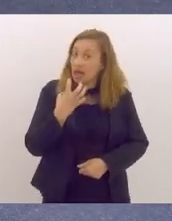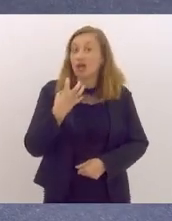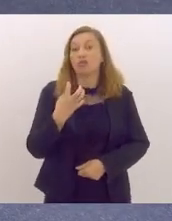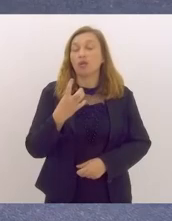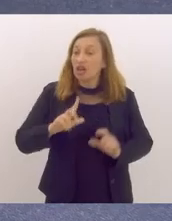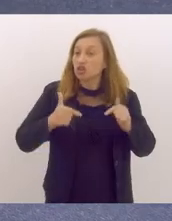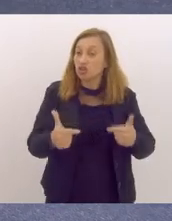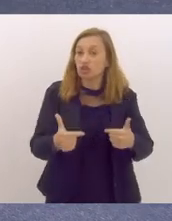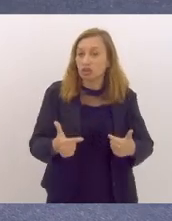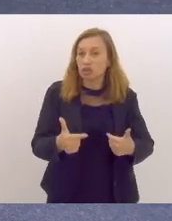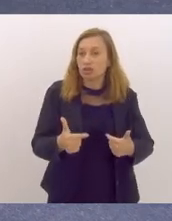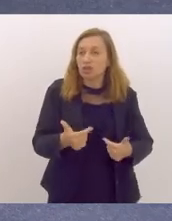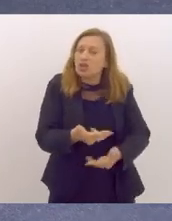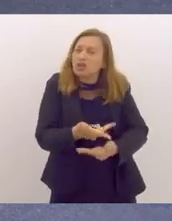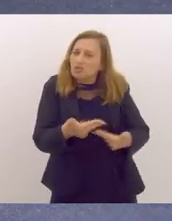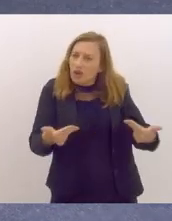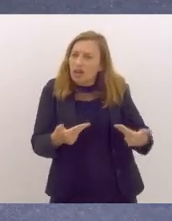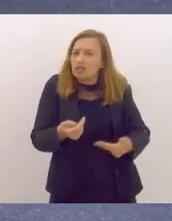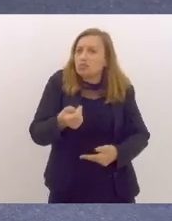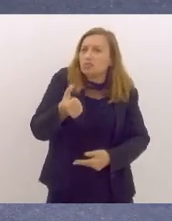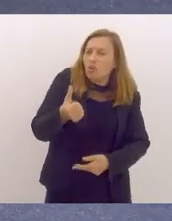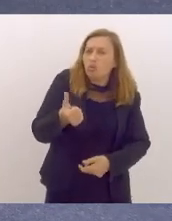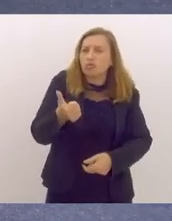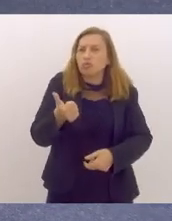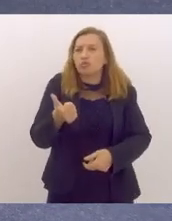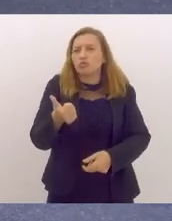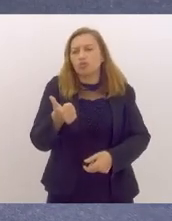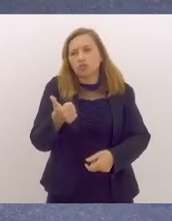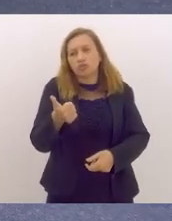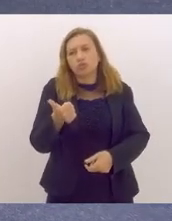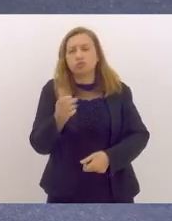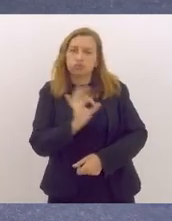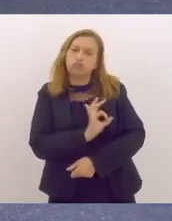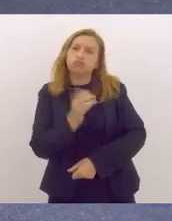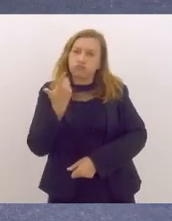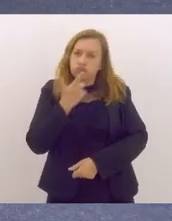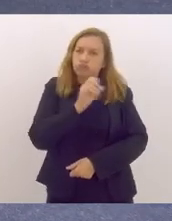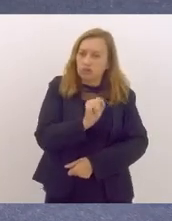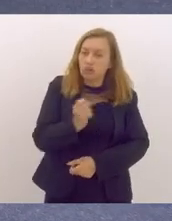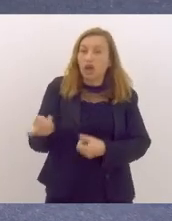São muitos poucos policiais que conseguem